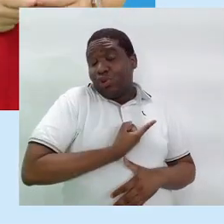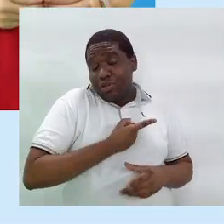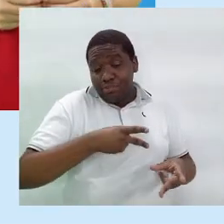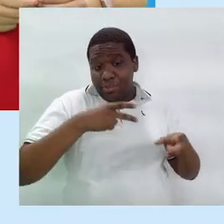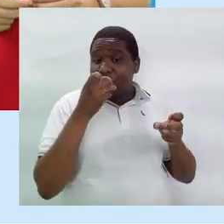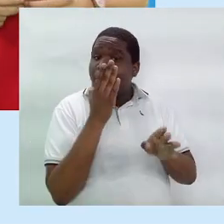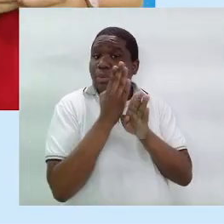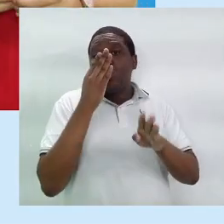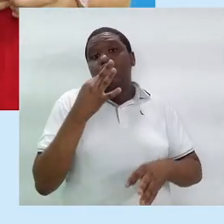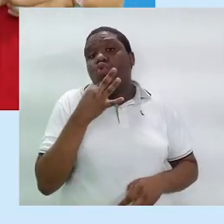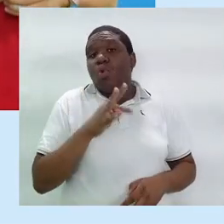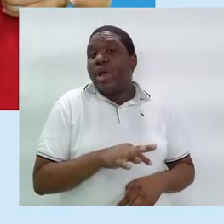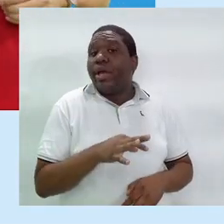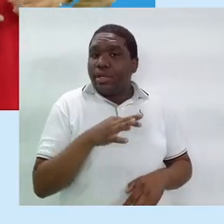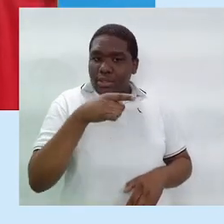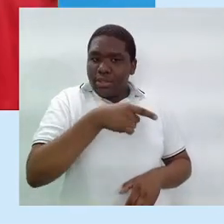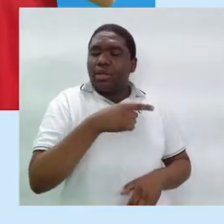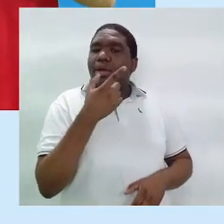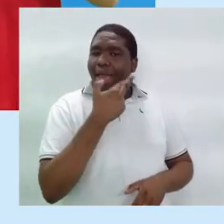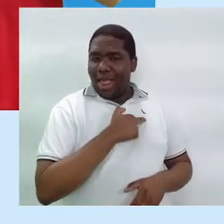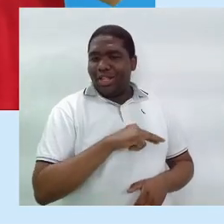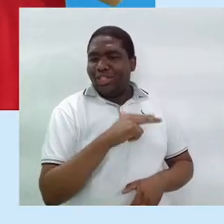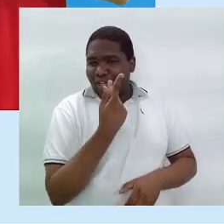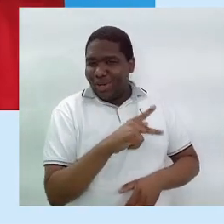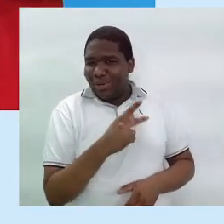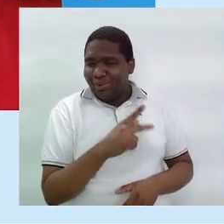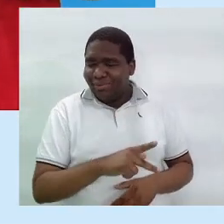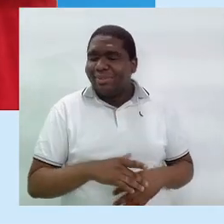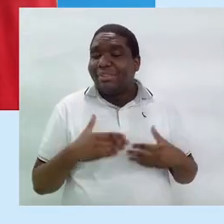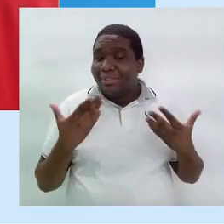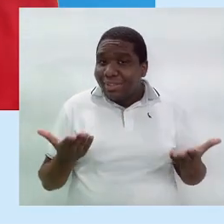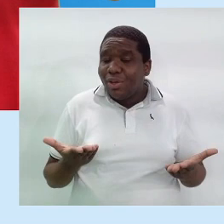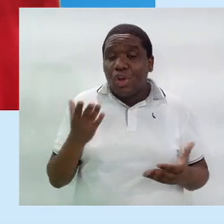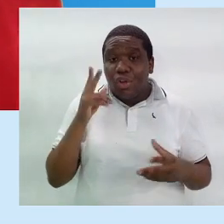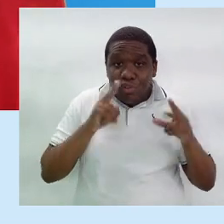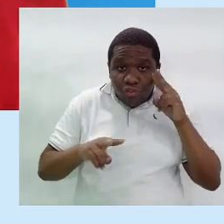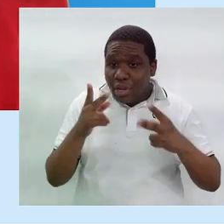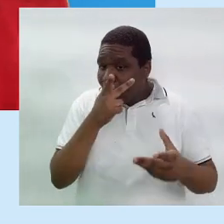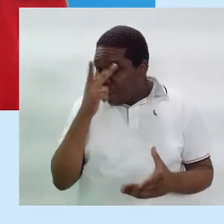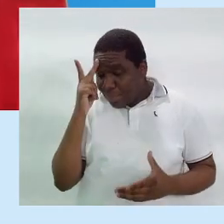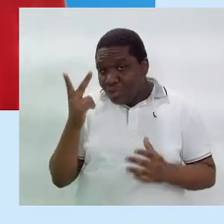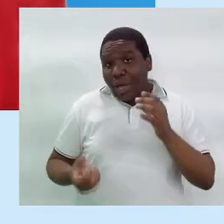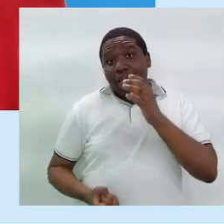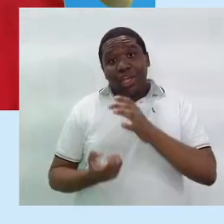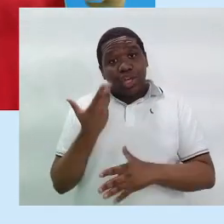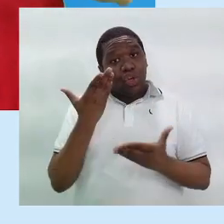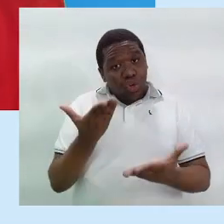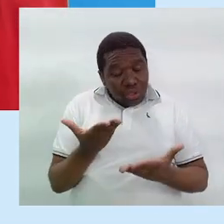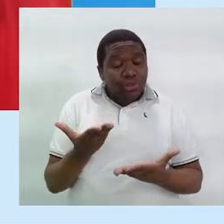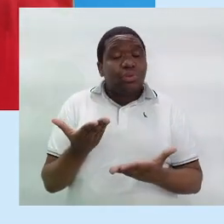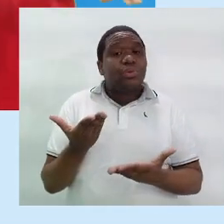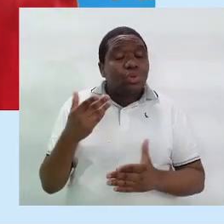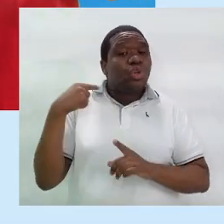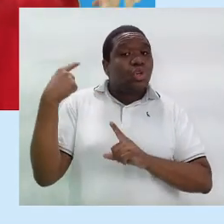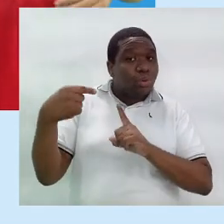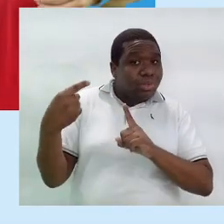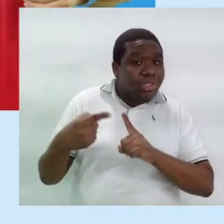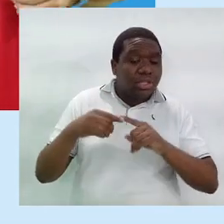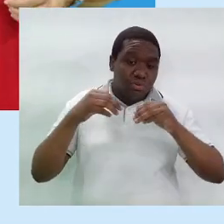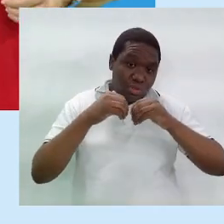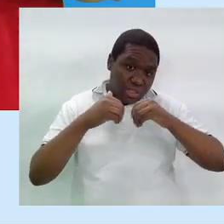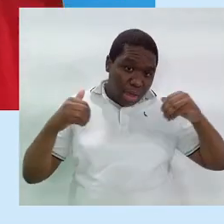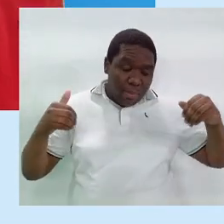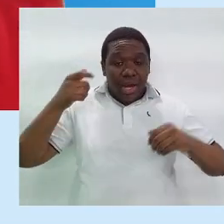a tradição religiosa do outro. Então observem que o fundador desta tradição buscou o quê? Separar